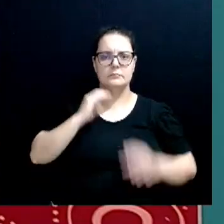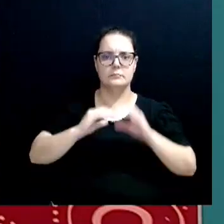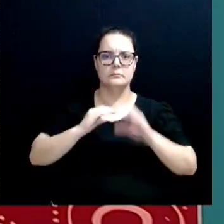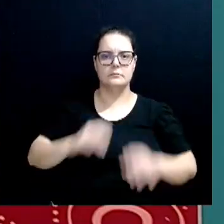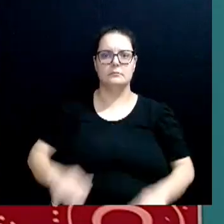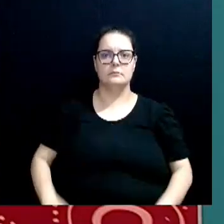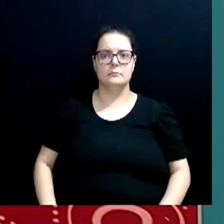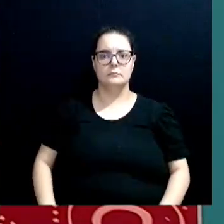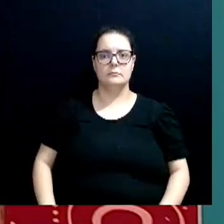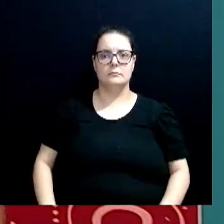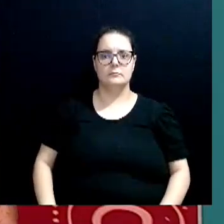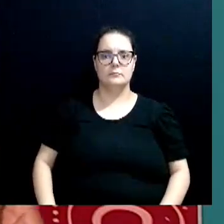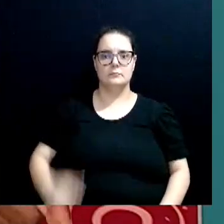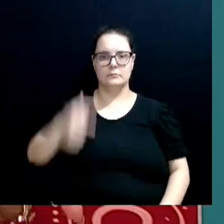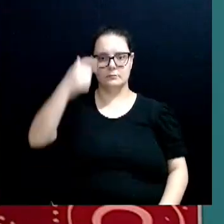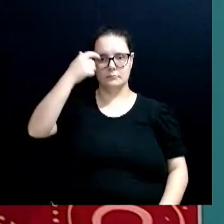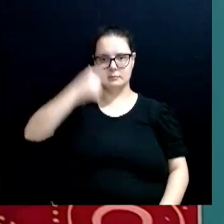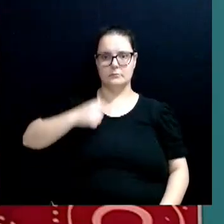uma comendadora.